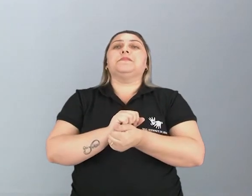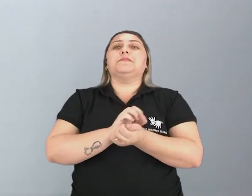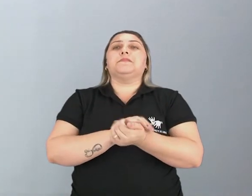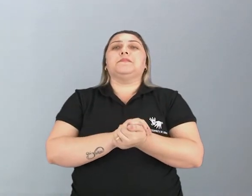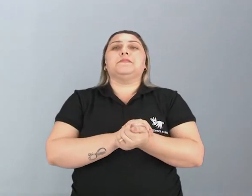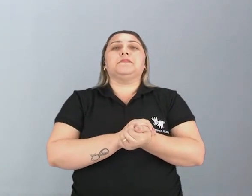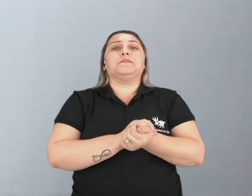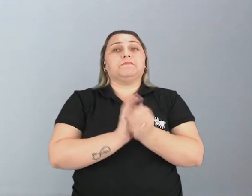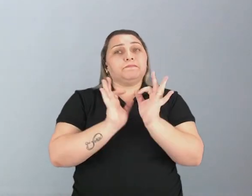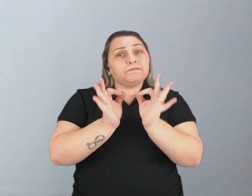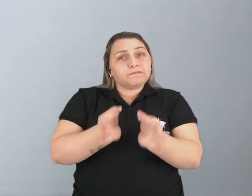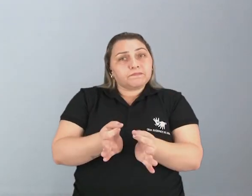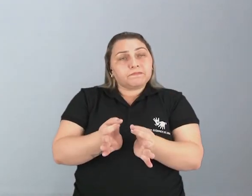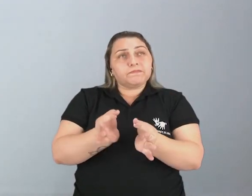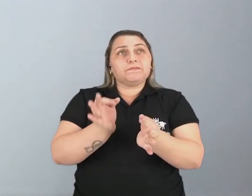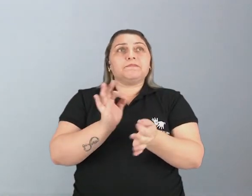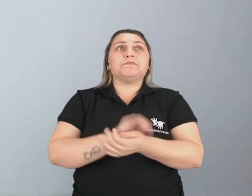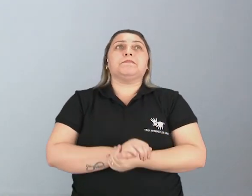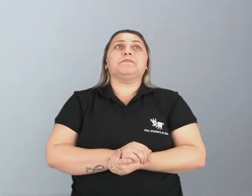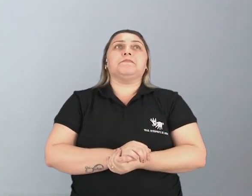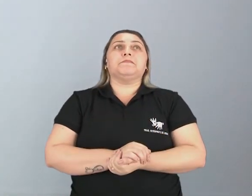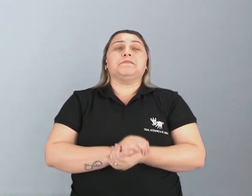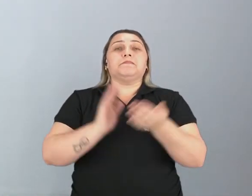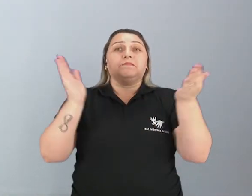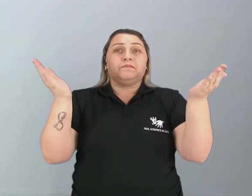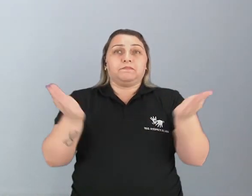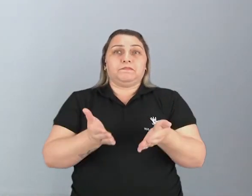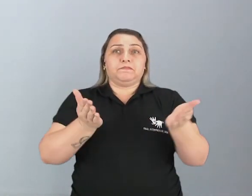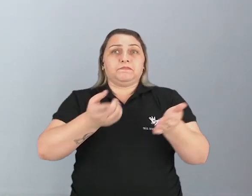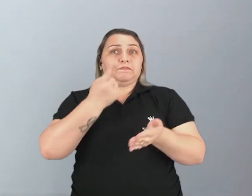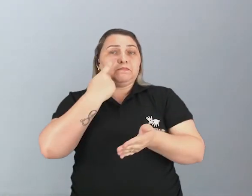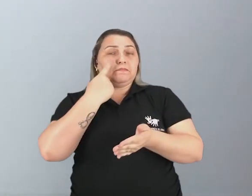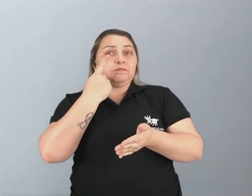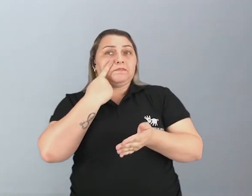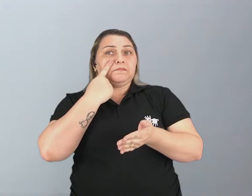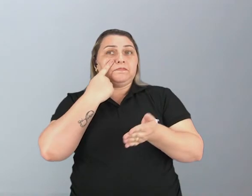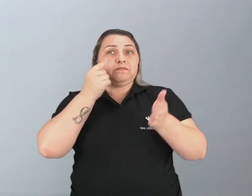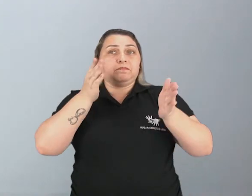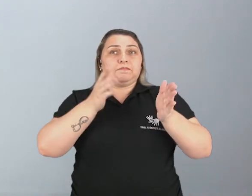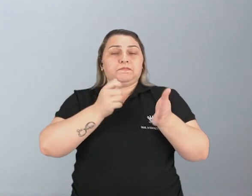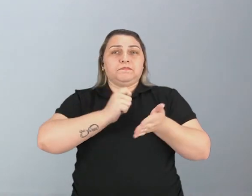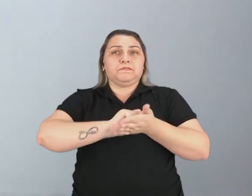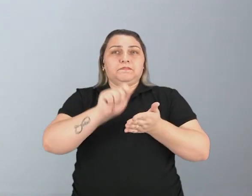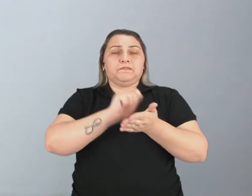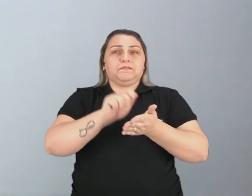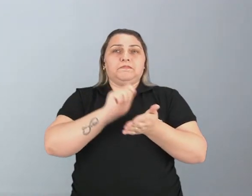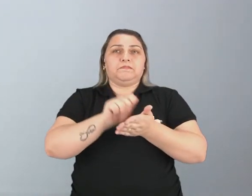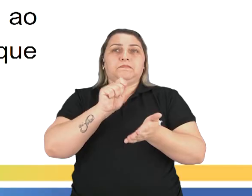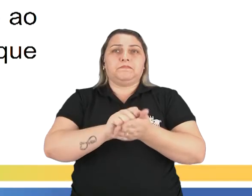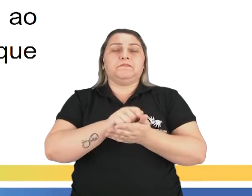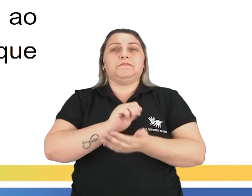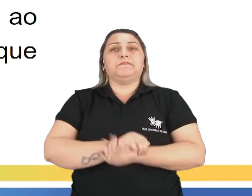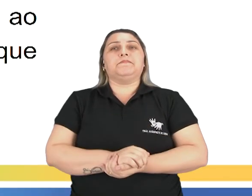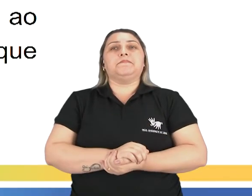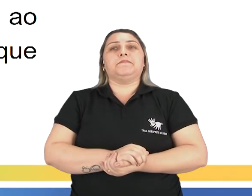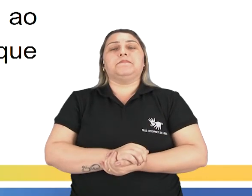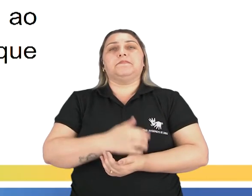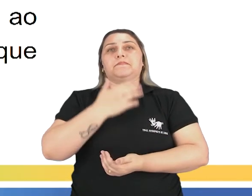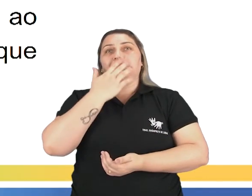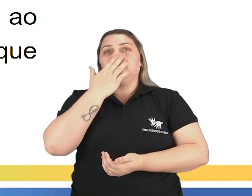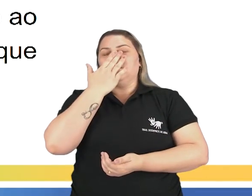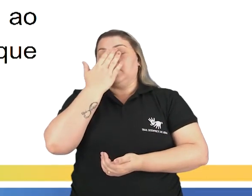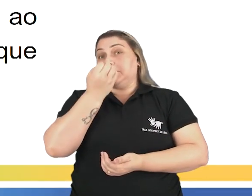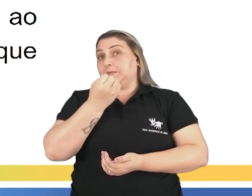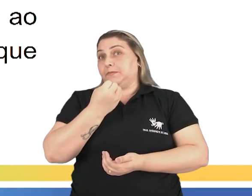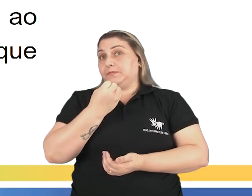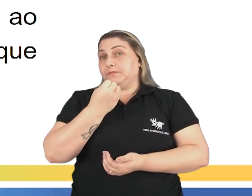né, certinho? Agora, olha só, o tamanho da escrita numérica, que é um